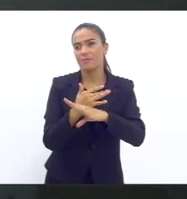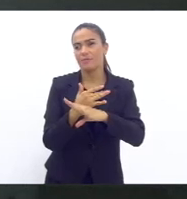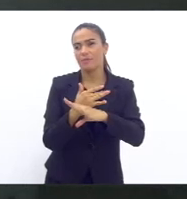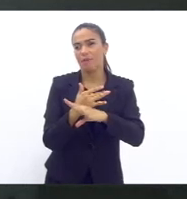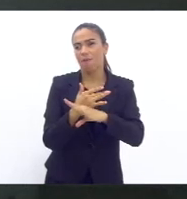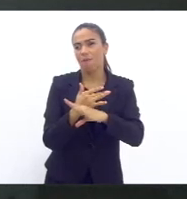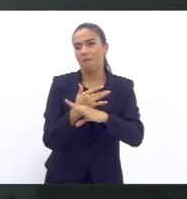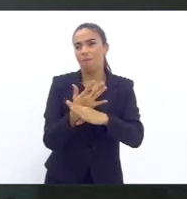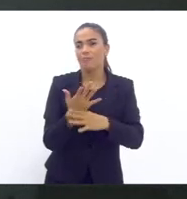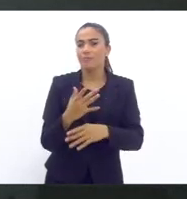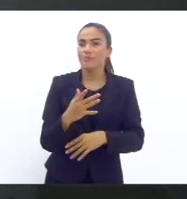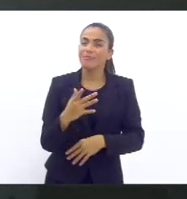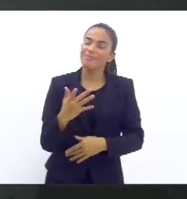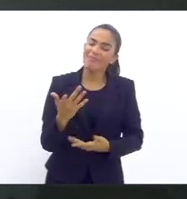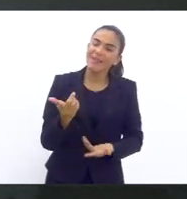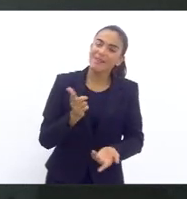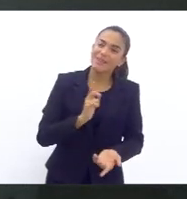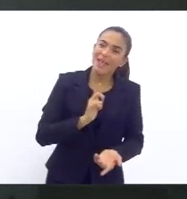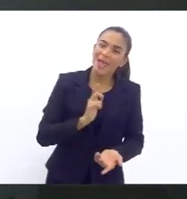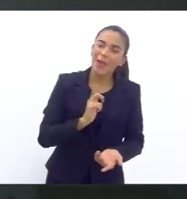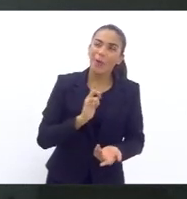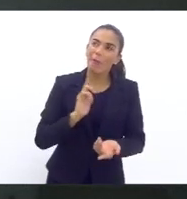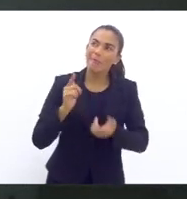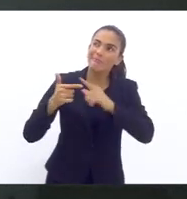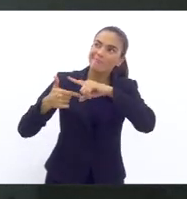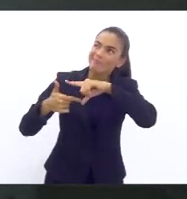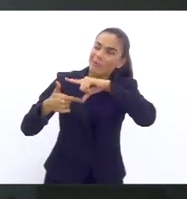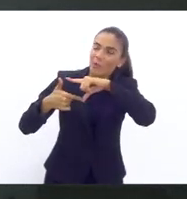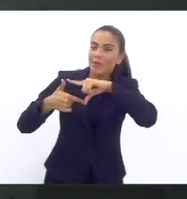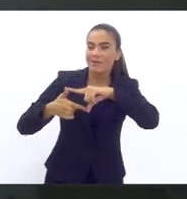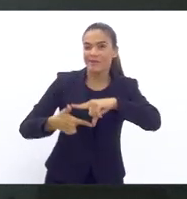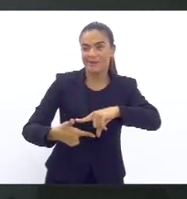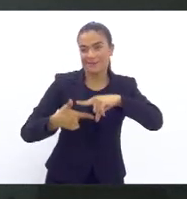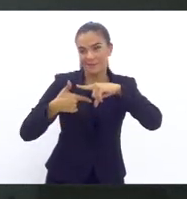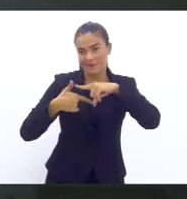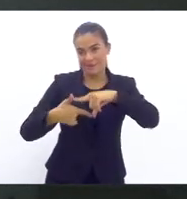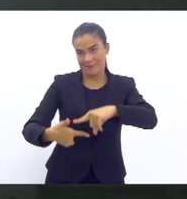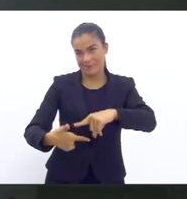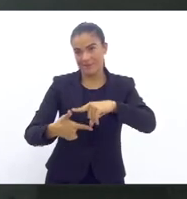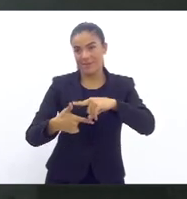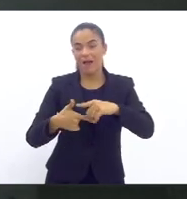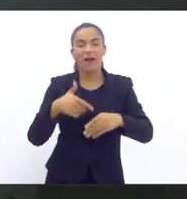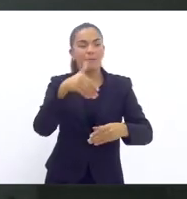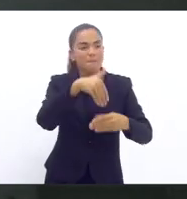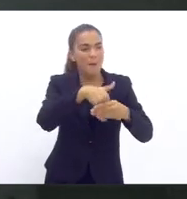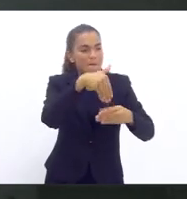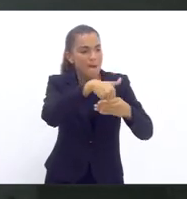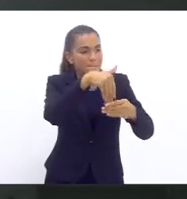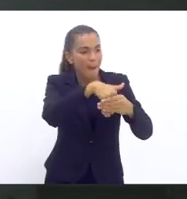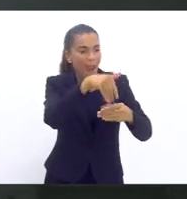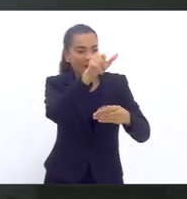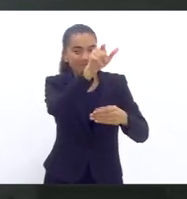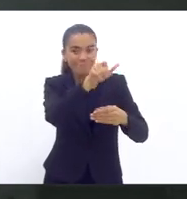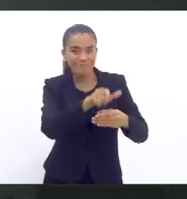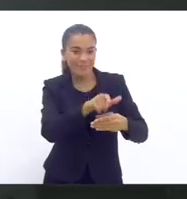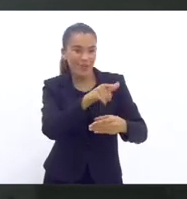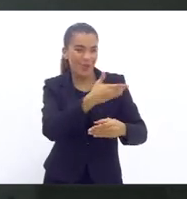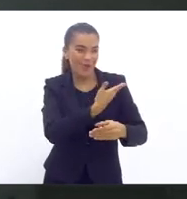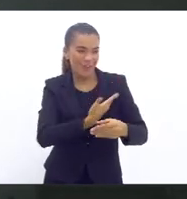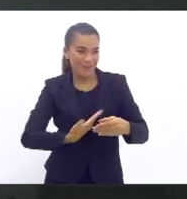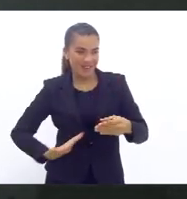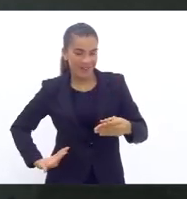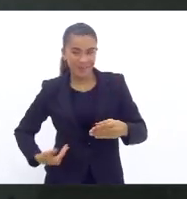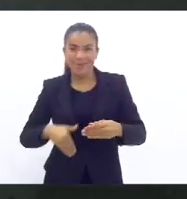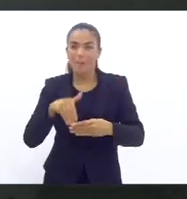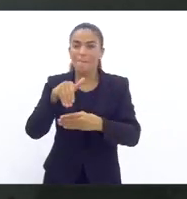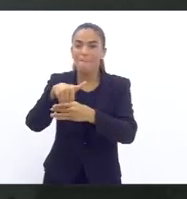que a gente tem como uma tradição né assim eleger né governadores